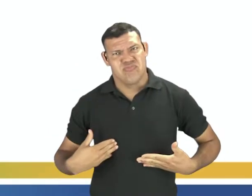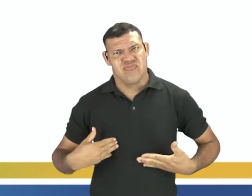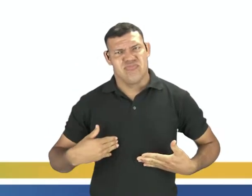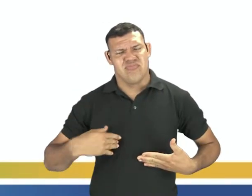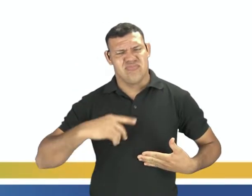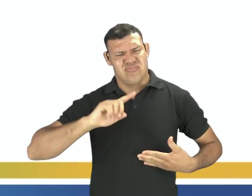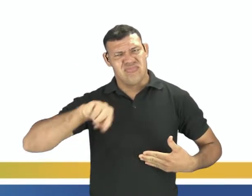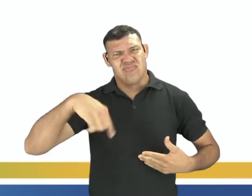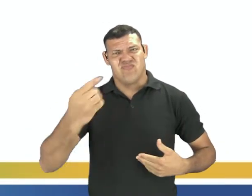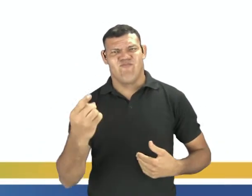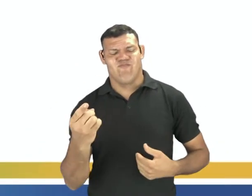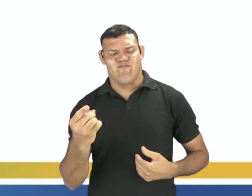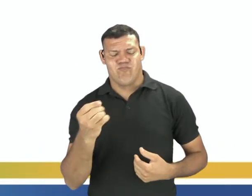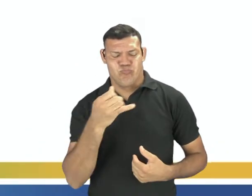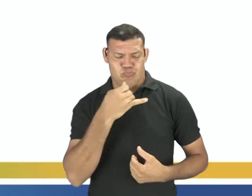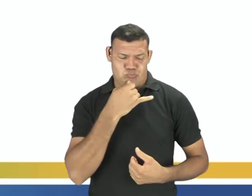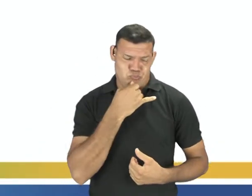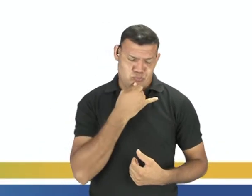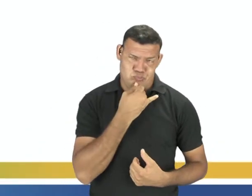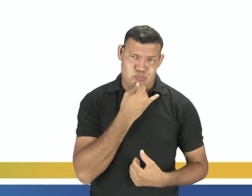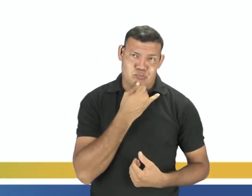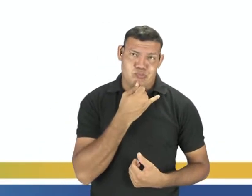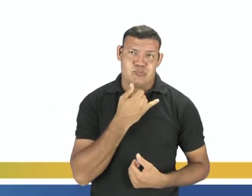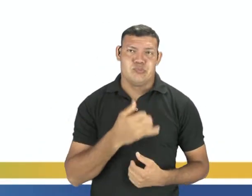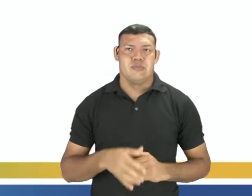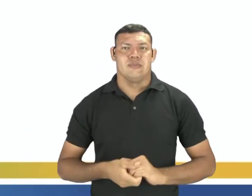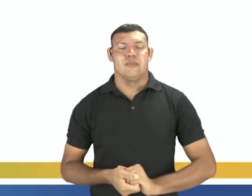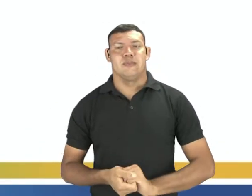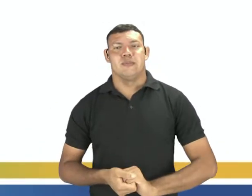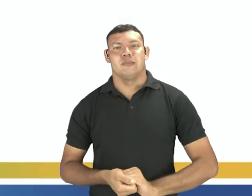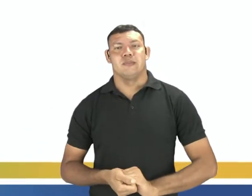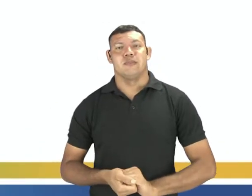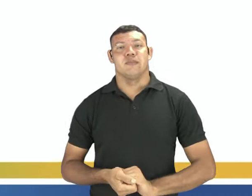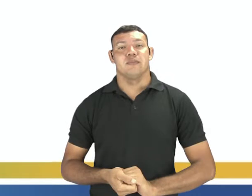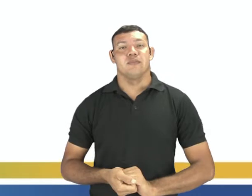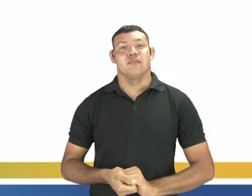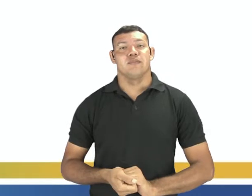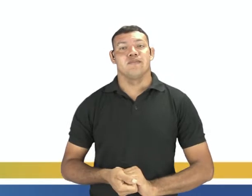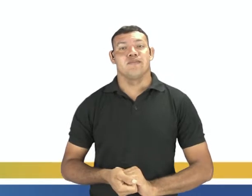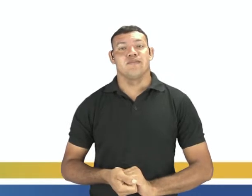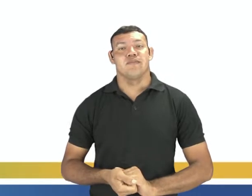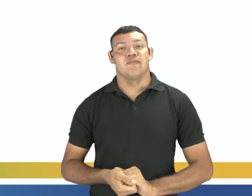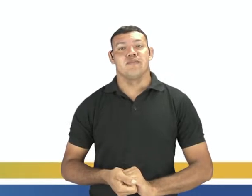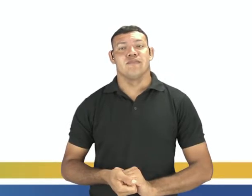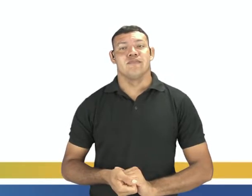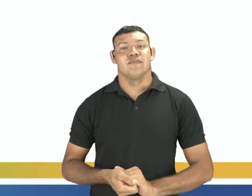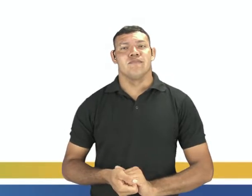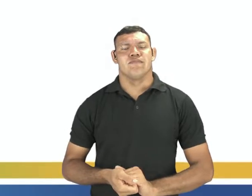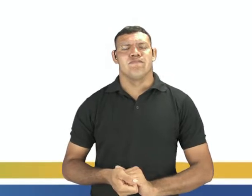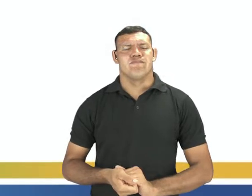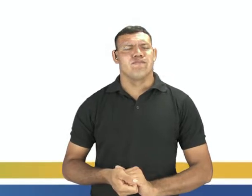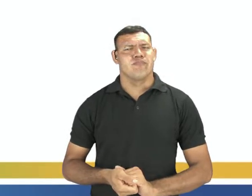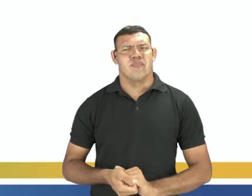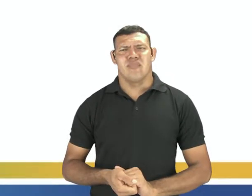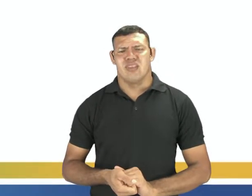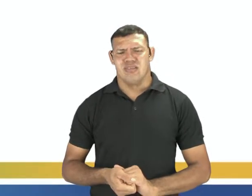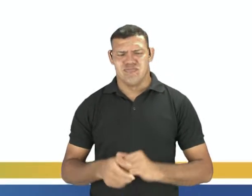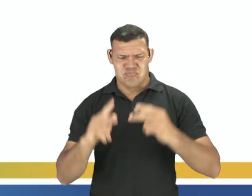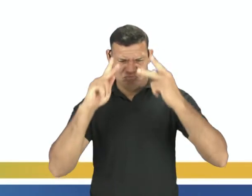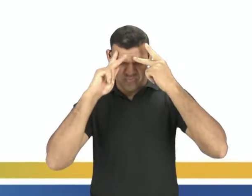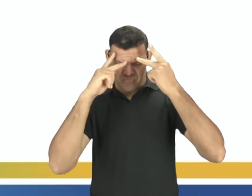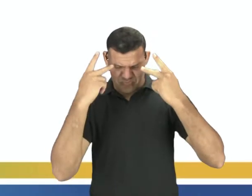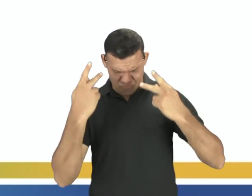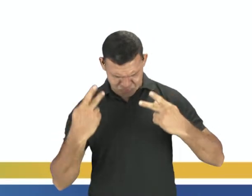outra desconfortável no seu corpo, e que está, por vezes, não consegue se